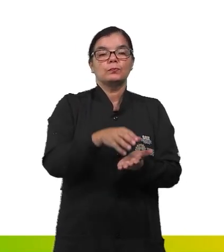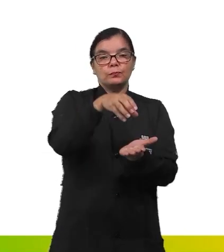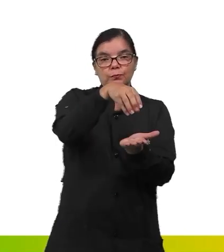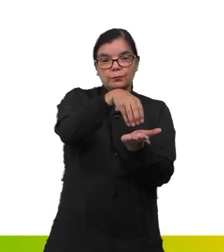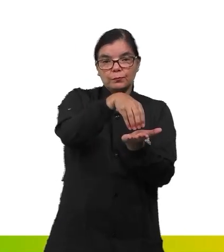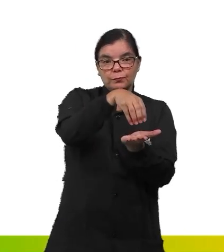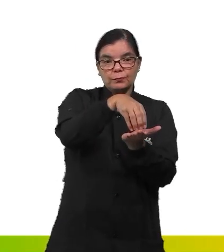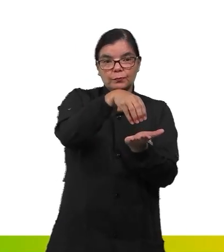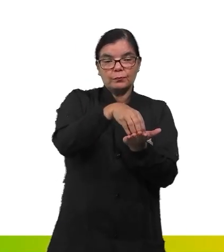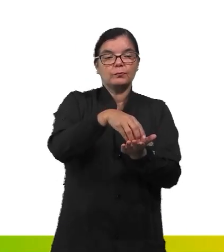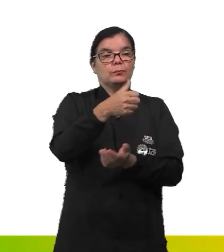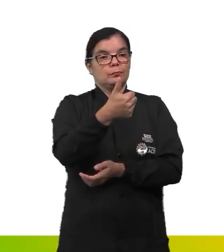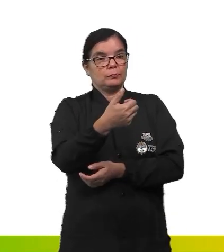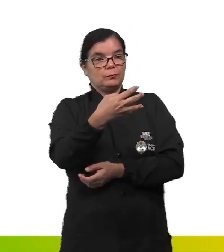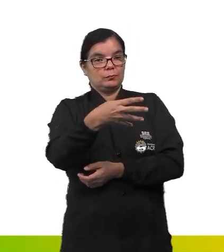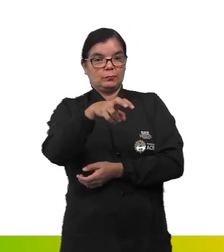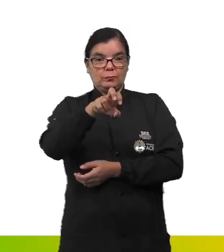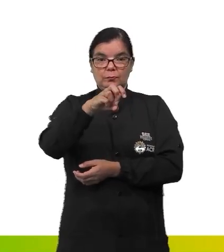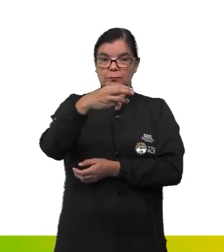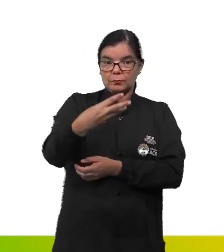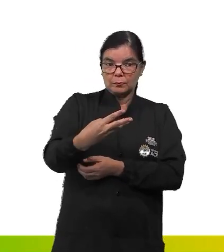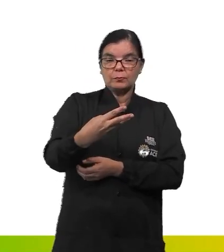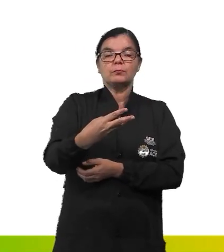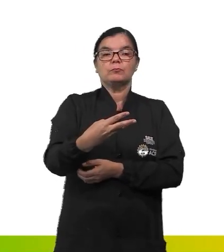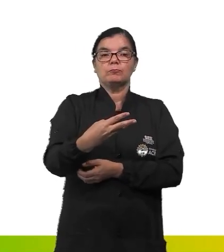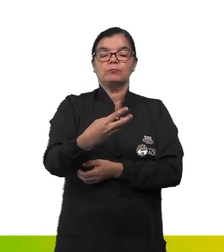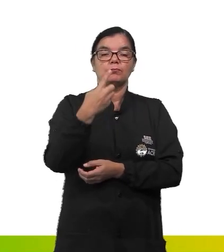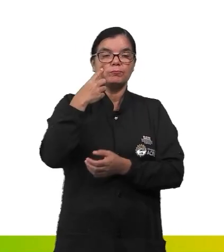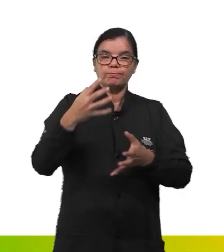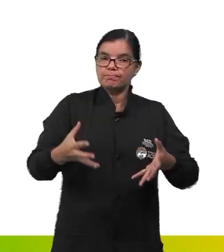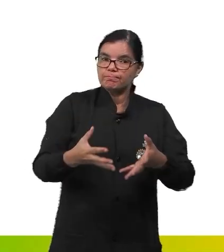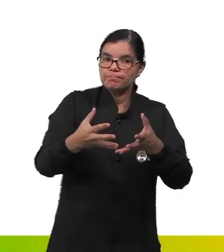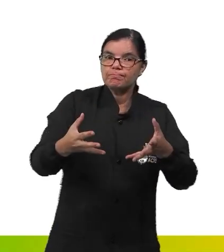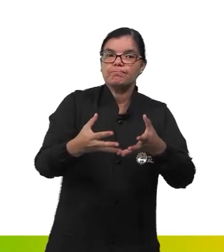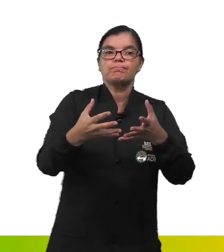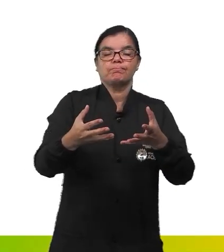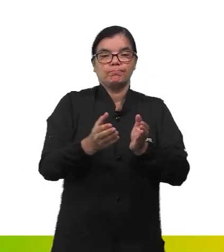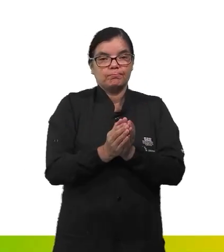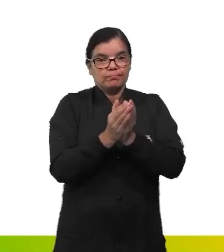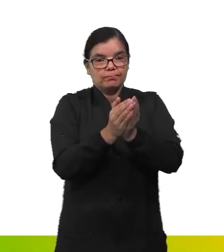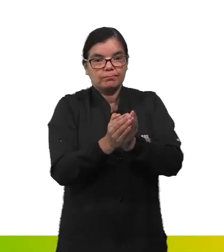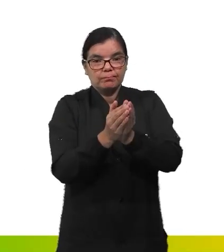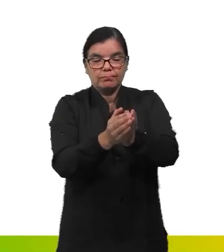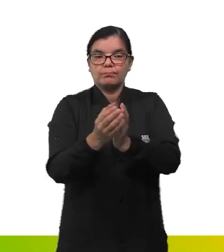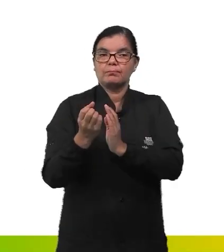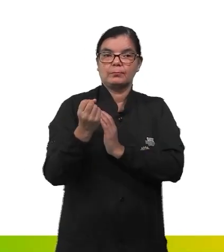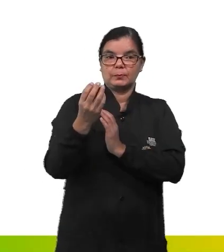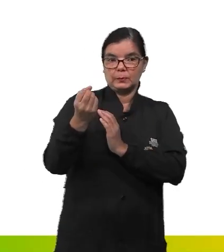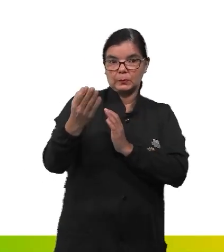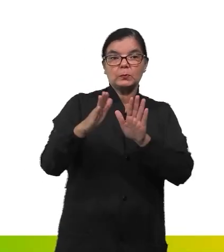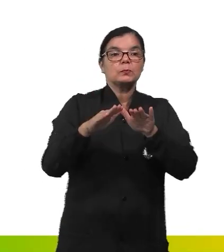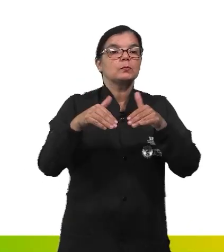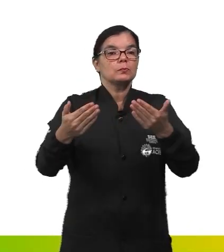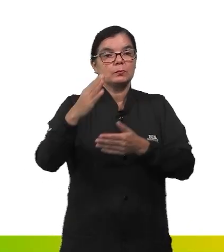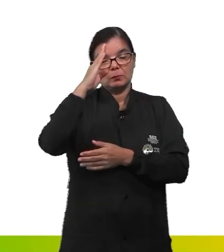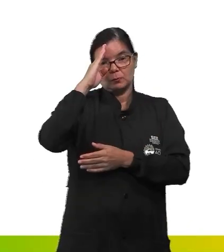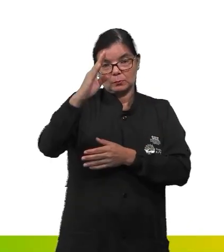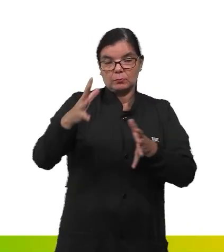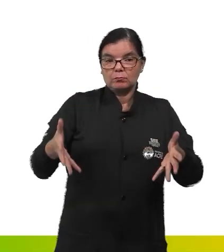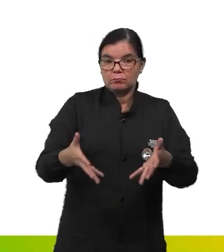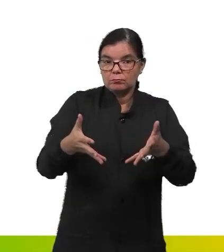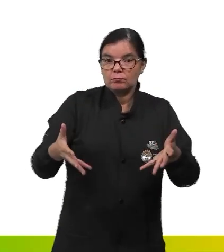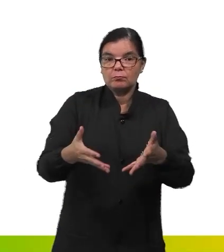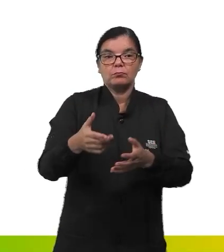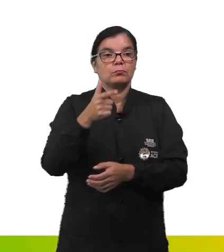1453. Esse cenário impulsionou grandes investimentos em viagens marítimas. Qual foi uma das